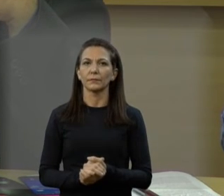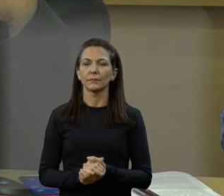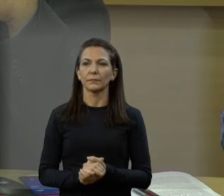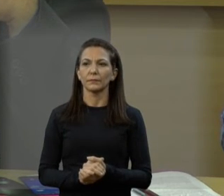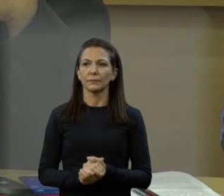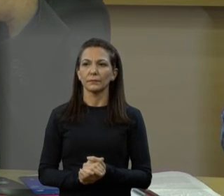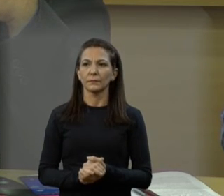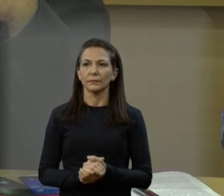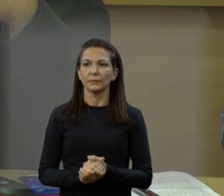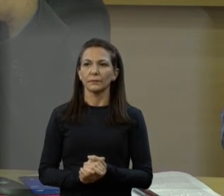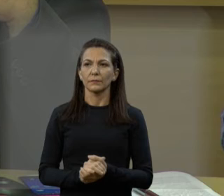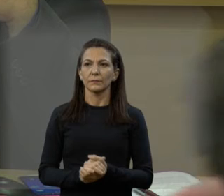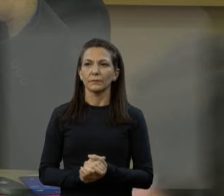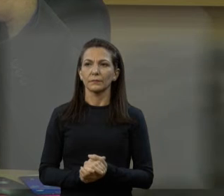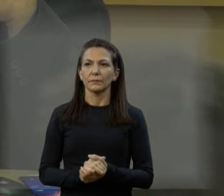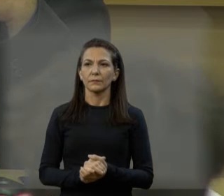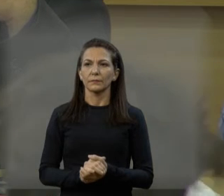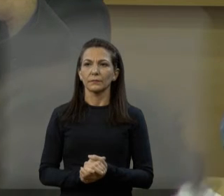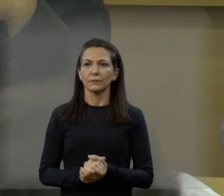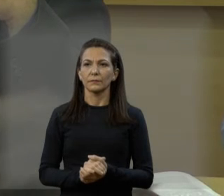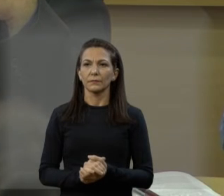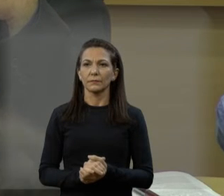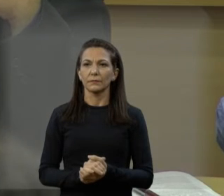e vamos vamos